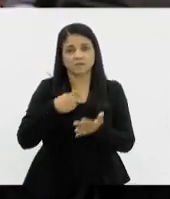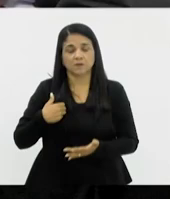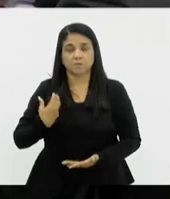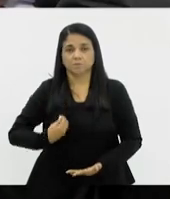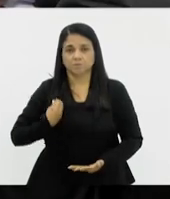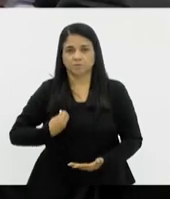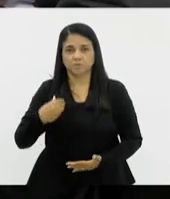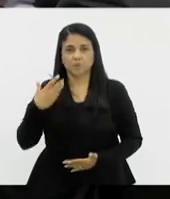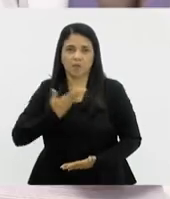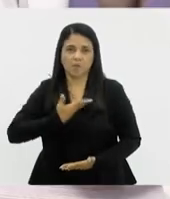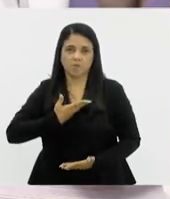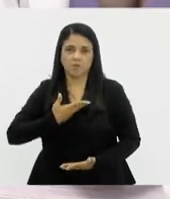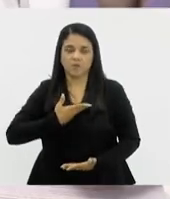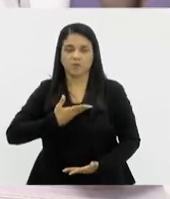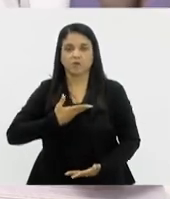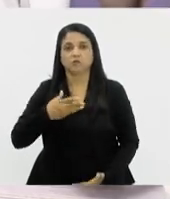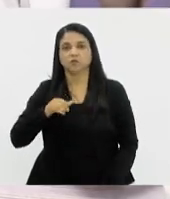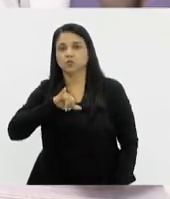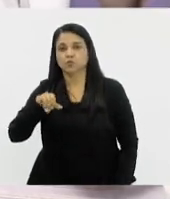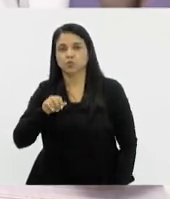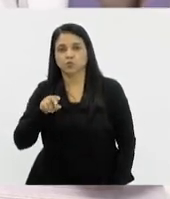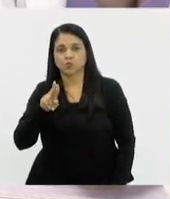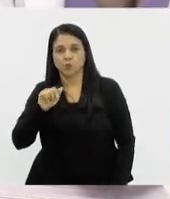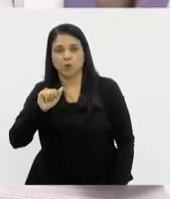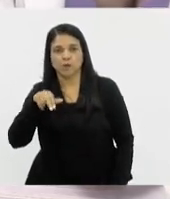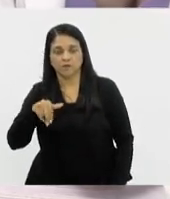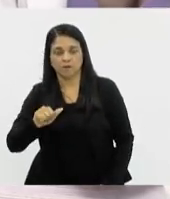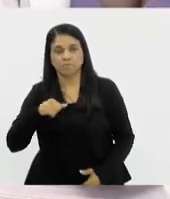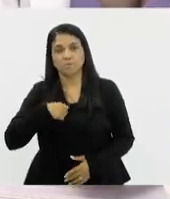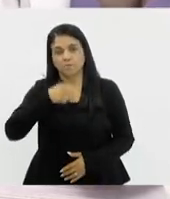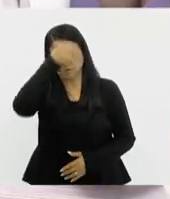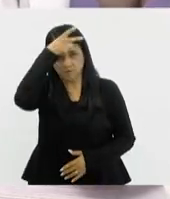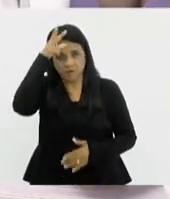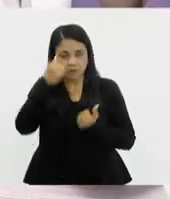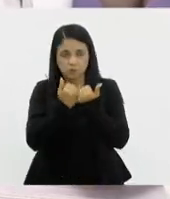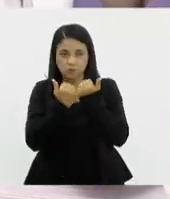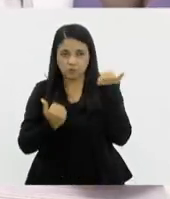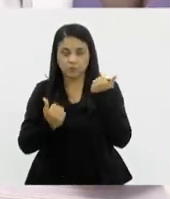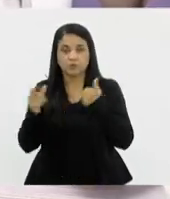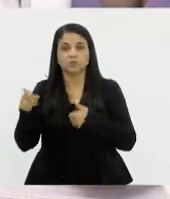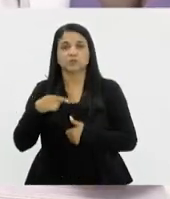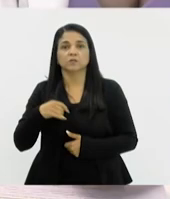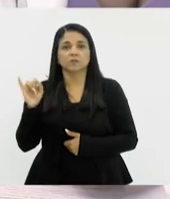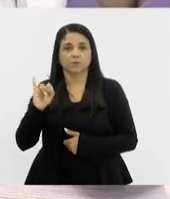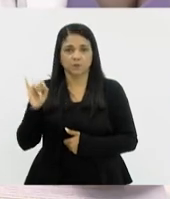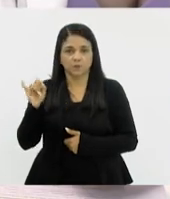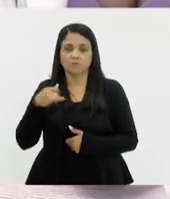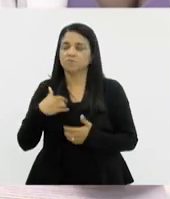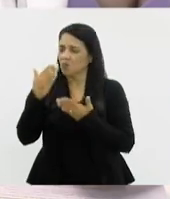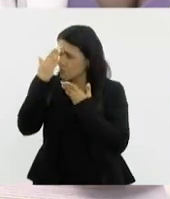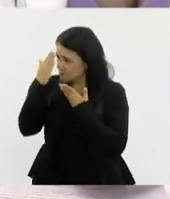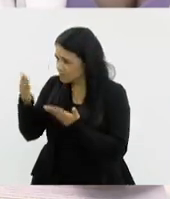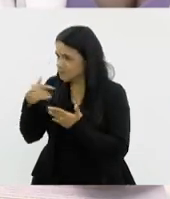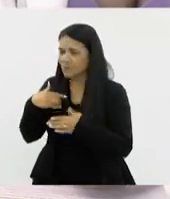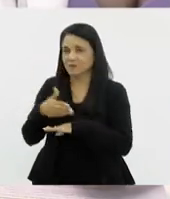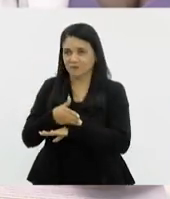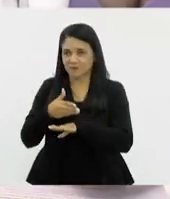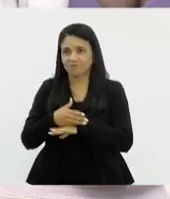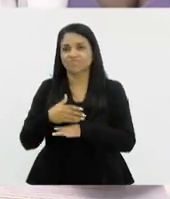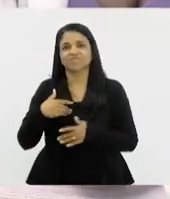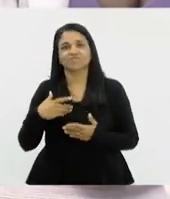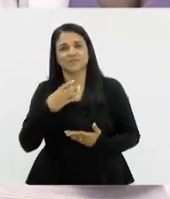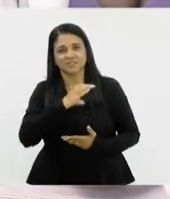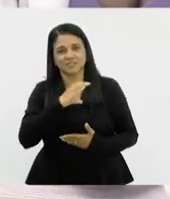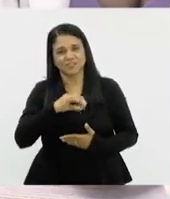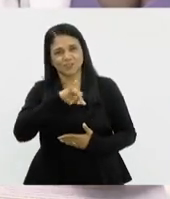Lage, subprefeita de Manilha, no município de Taboraí. Muito obrigado pela sua presença, Joana. Muito nos honra a CCJ ter você aqui.